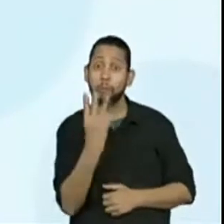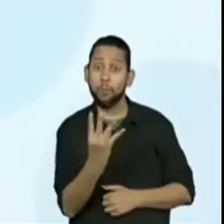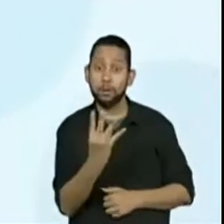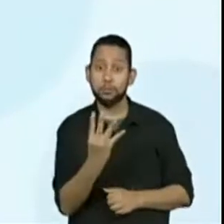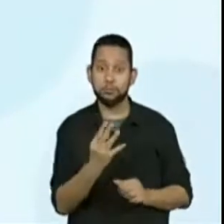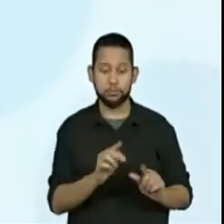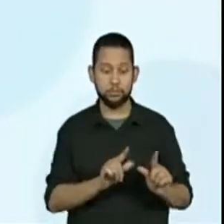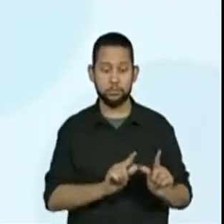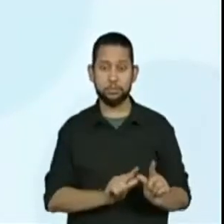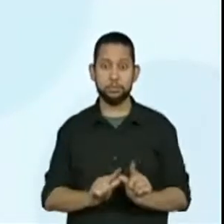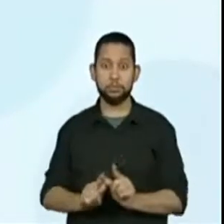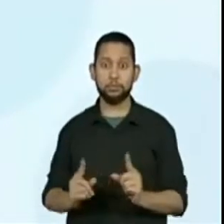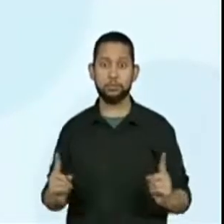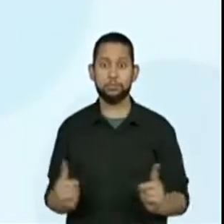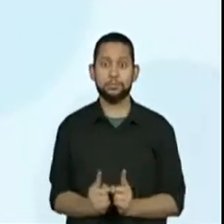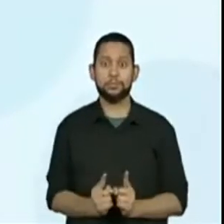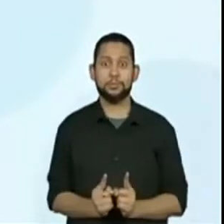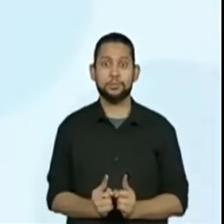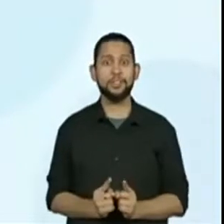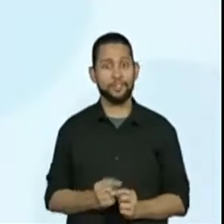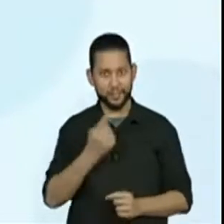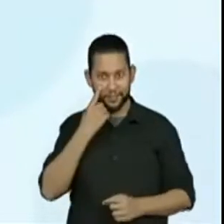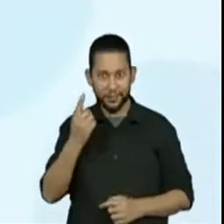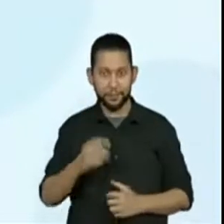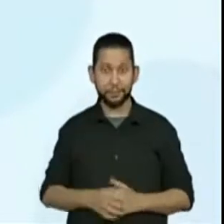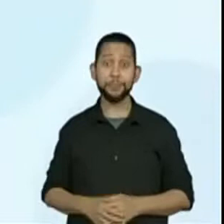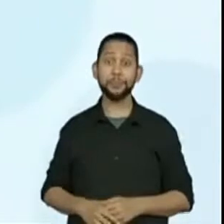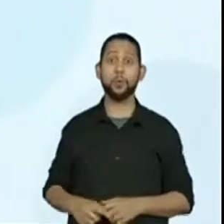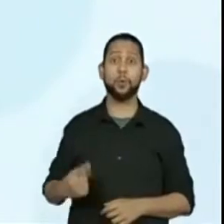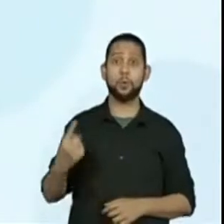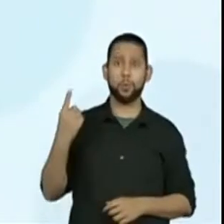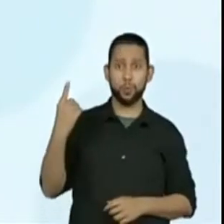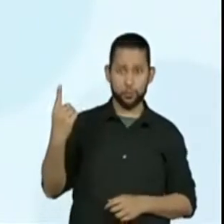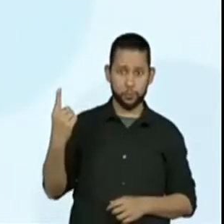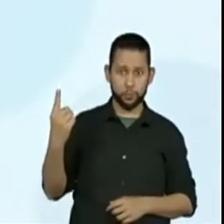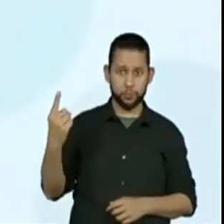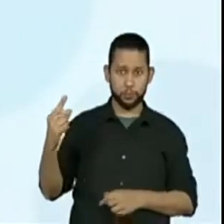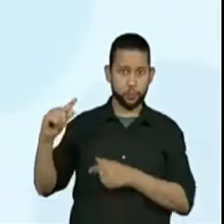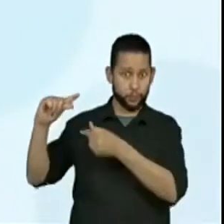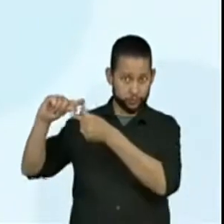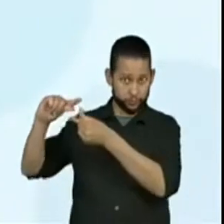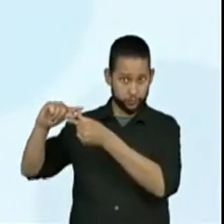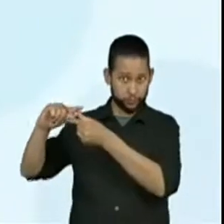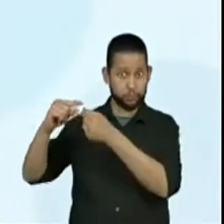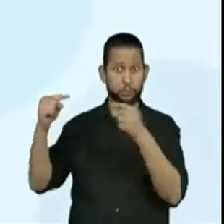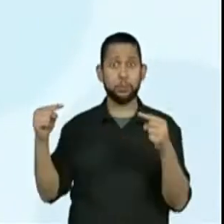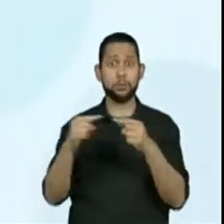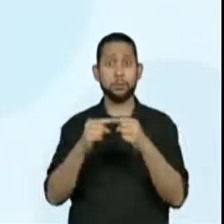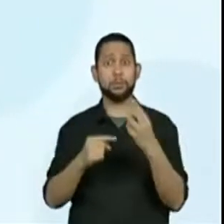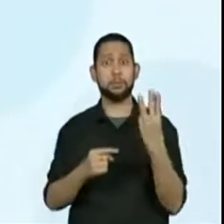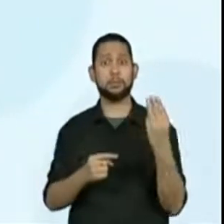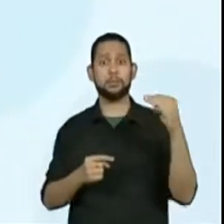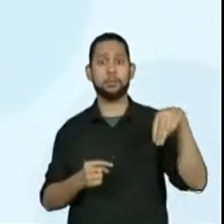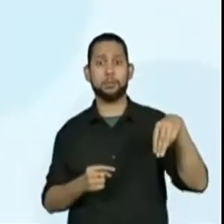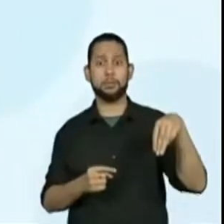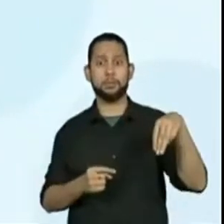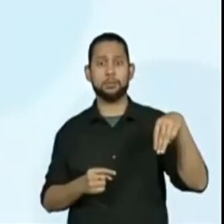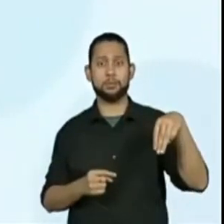4 quadradinhos. E olha só, um quadradinho equivale a 3 metros.